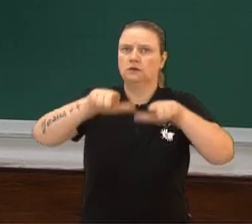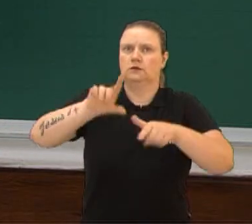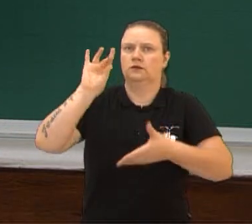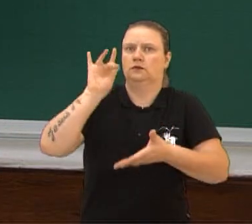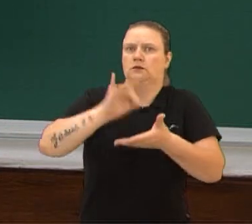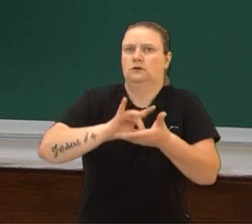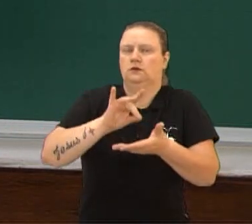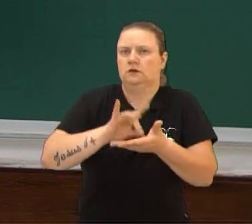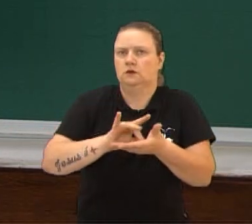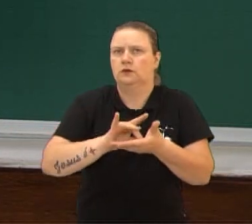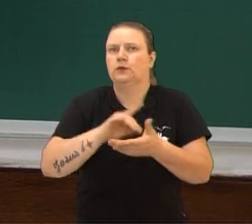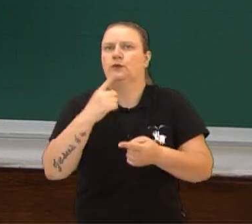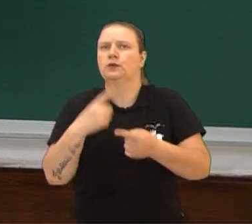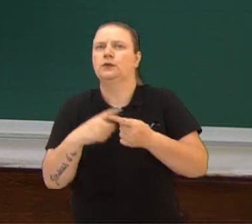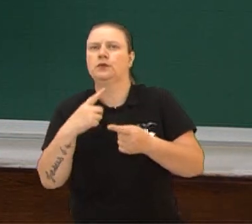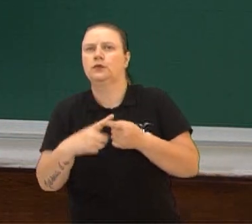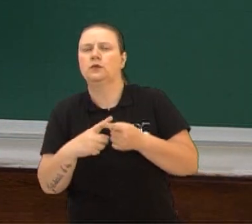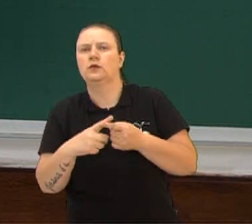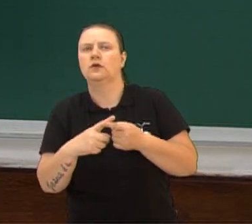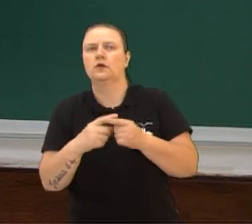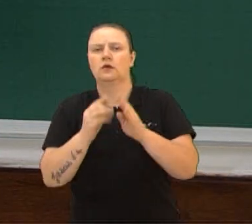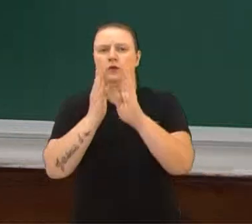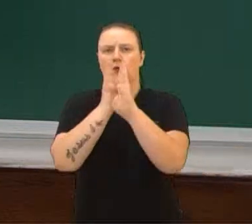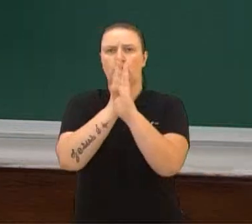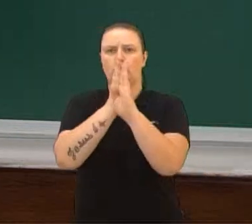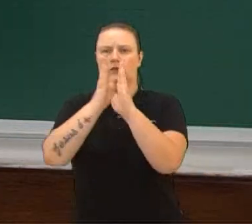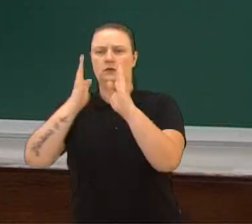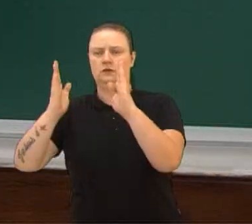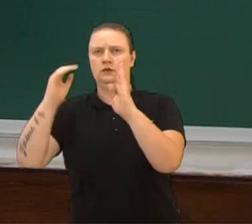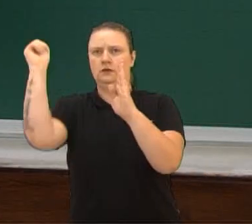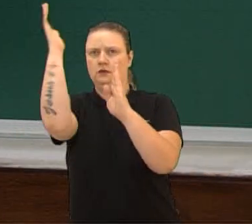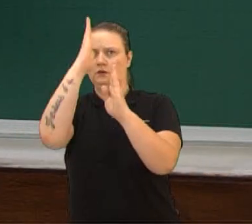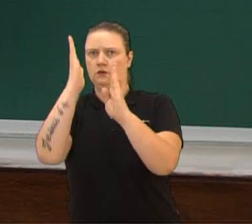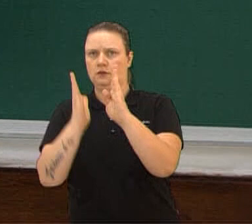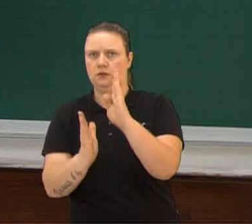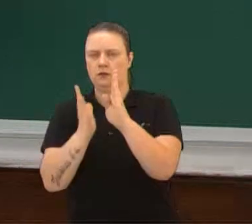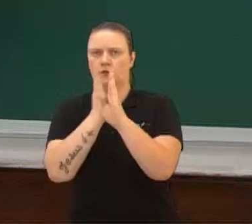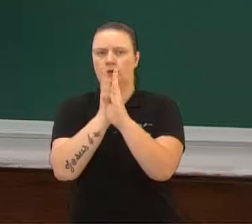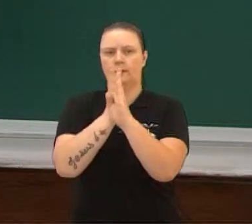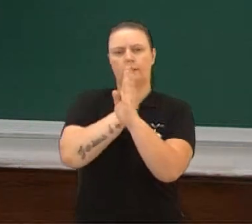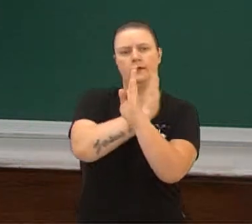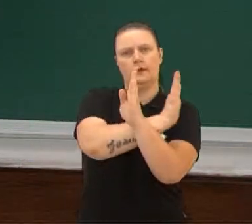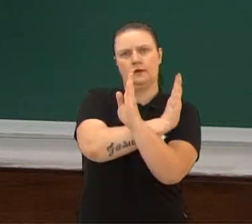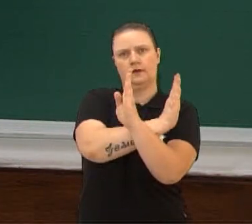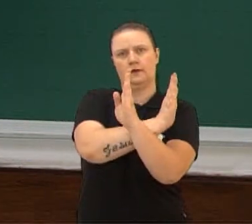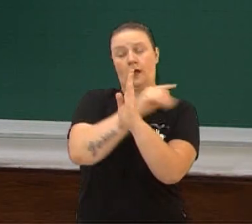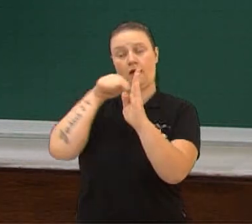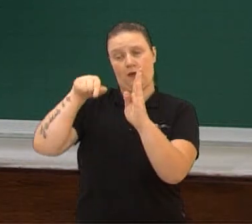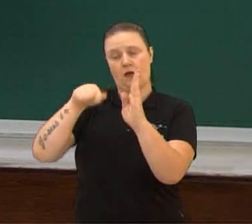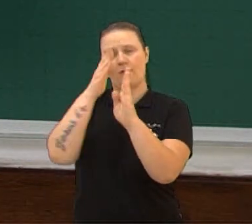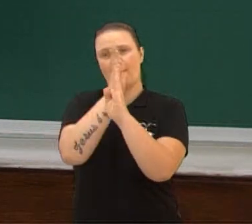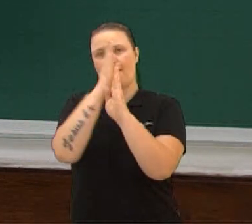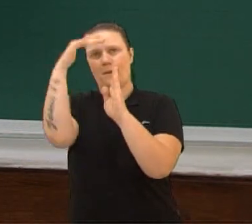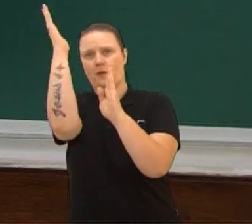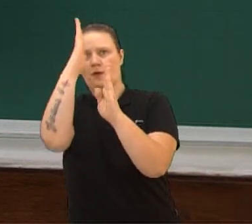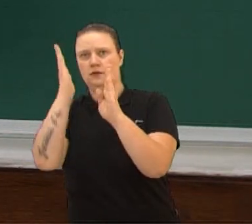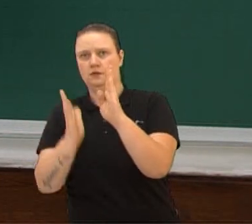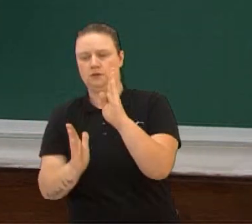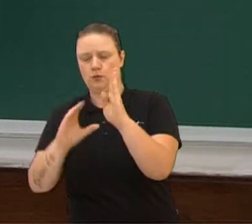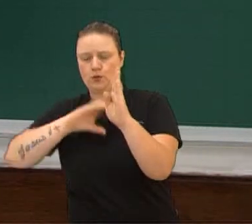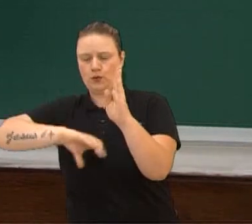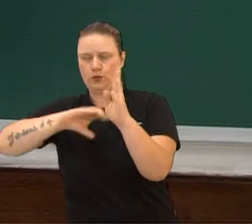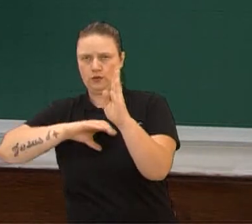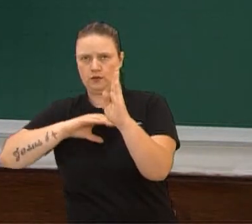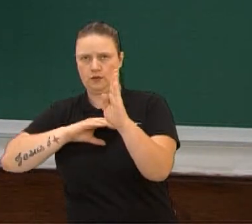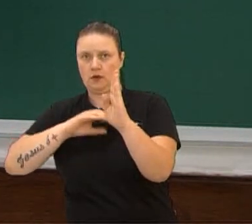a parte onde ficava o Brasil, né, ficou para os portugueses. Então, fomos colonizados pelos portugueses e, consequentemente, ficamos com a